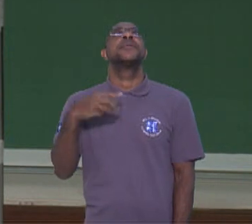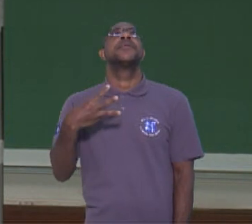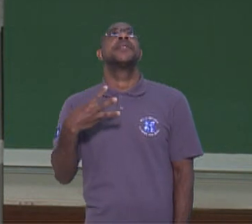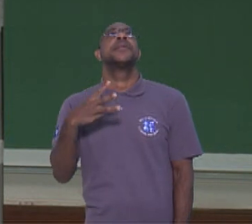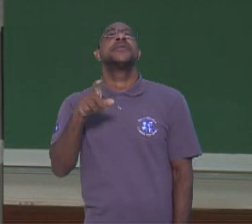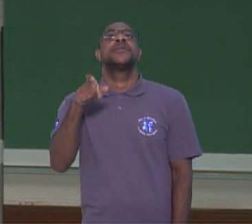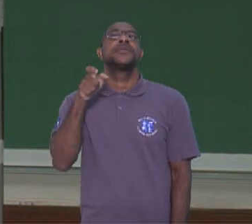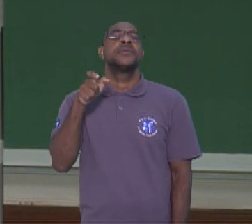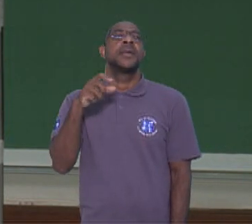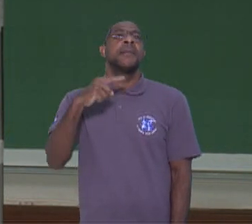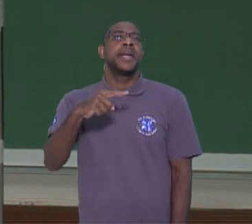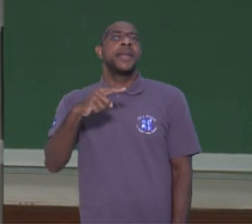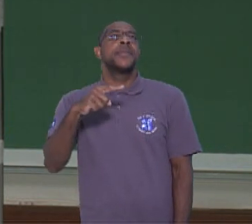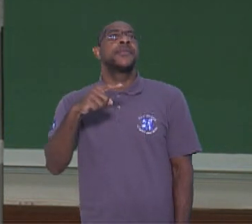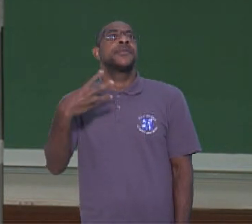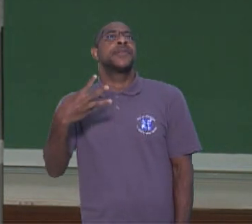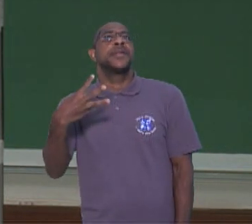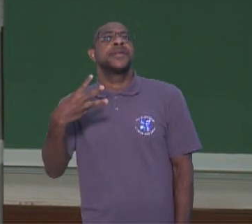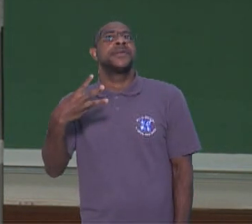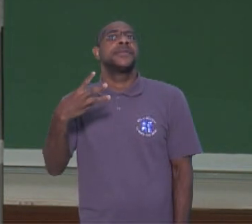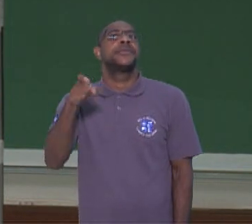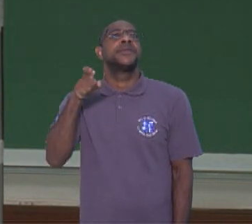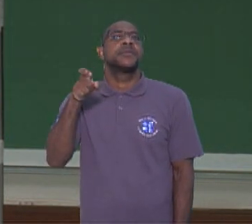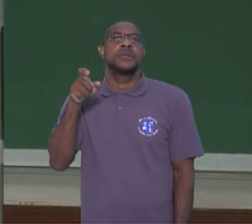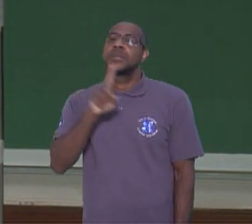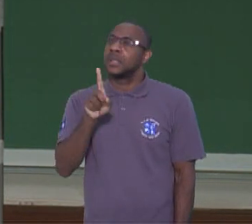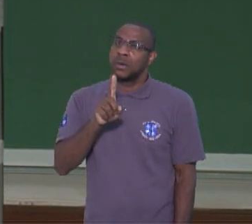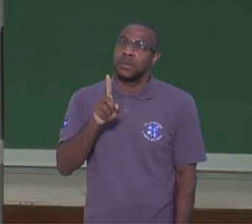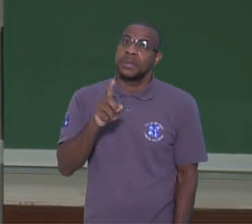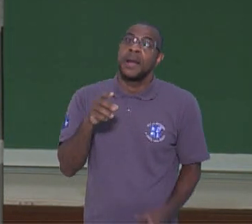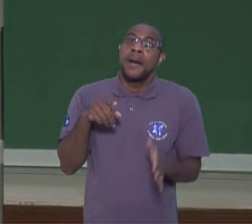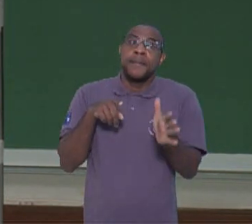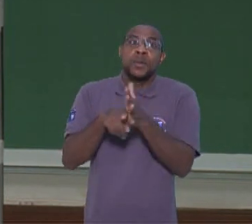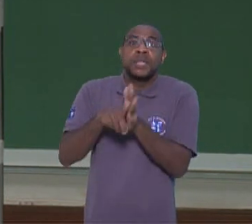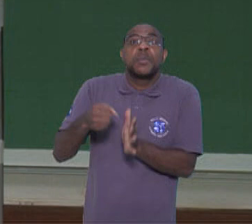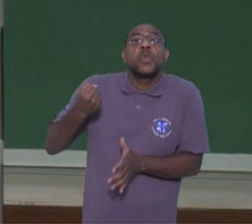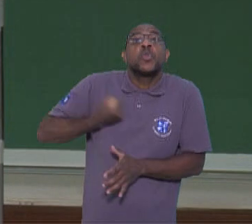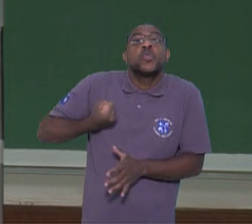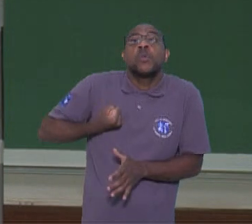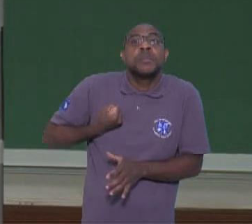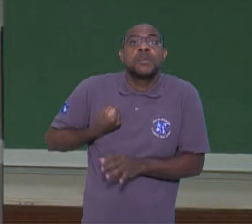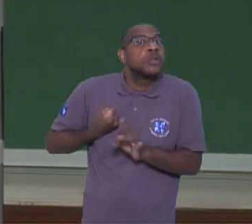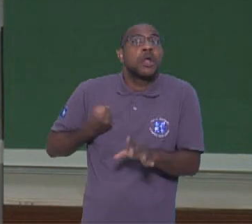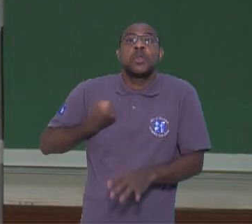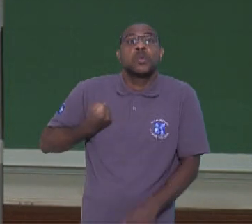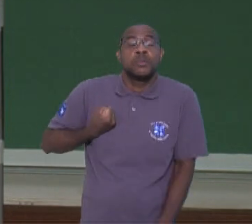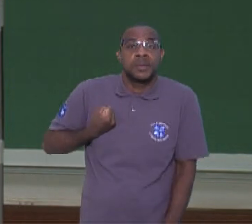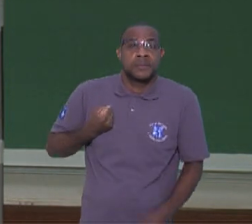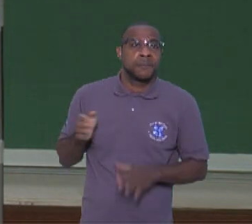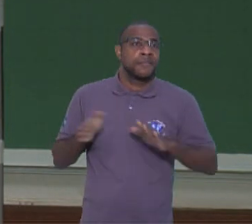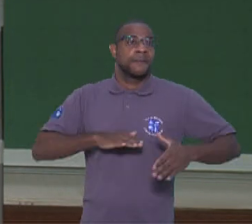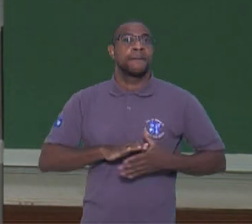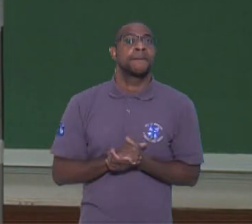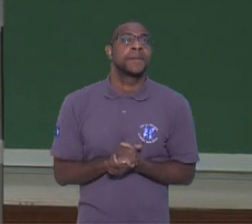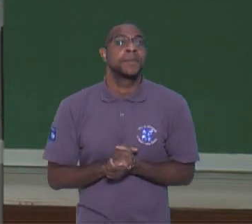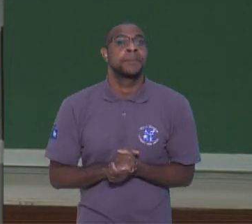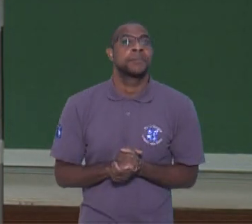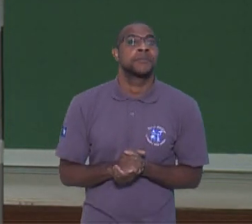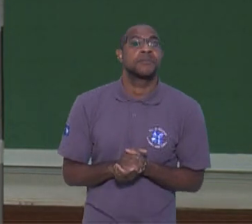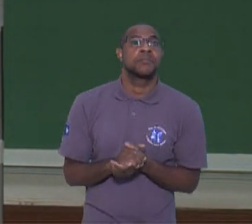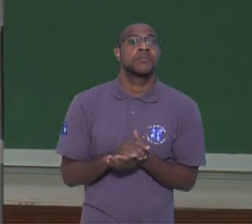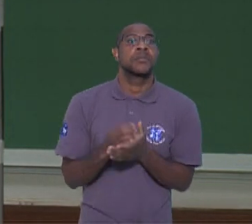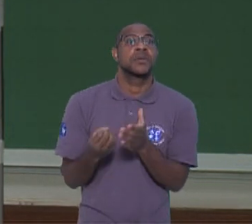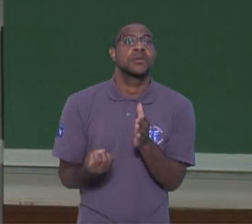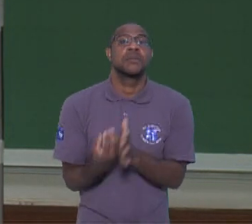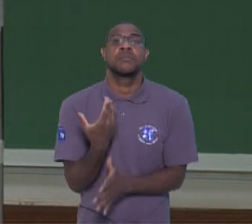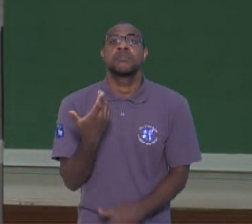do termo, lembra? Eu estou perguntando o coeficiente numérico, número. Simples assim. E no caso não apareceu o nosso